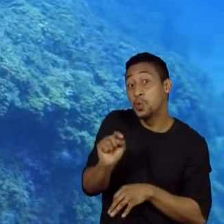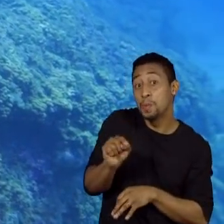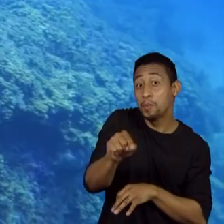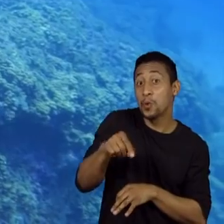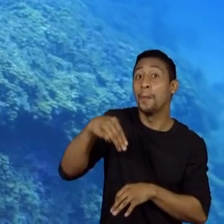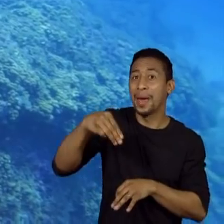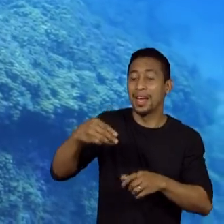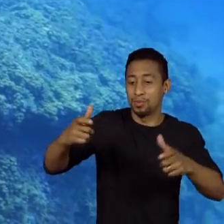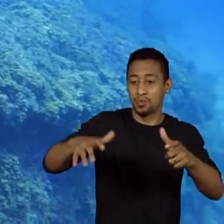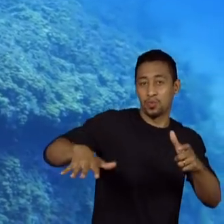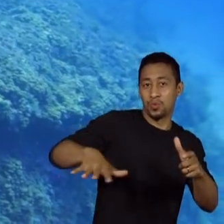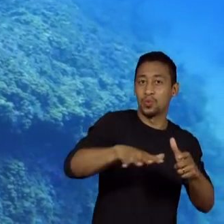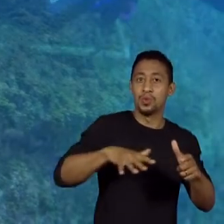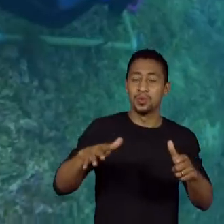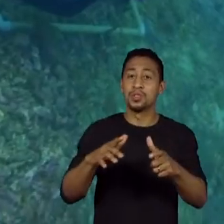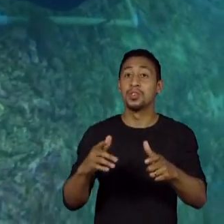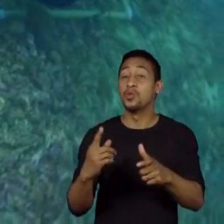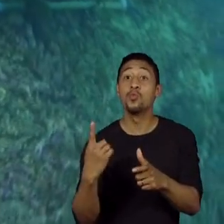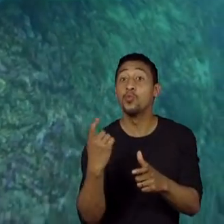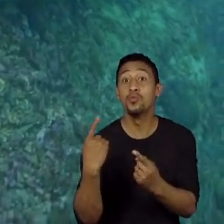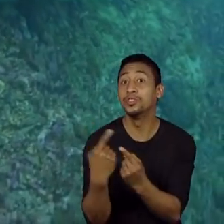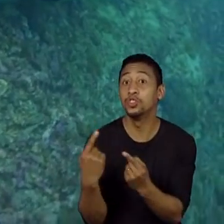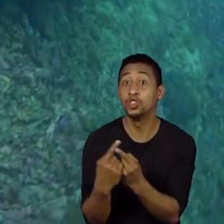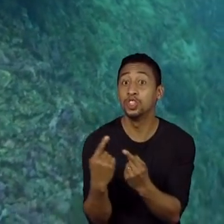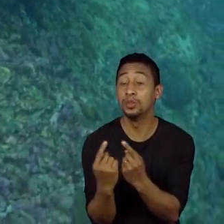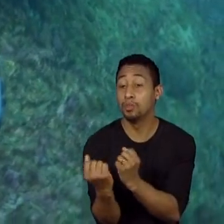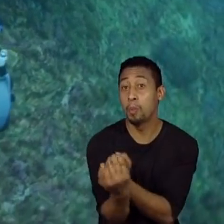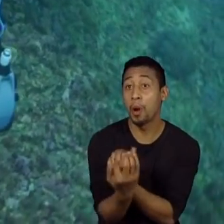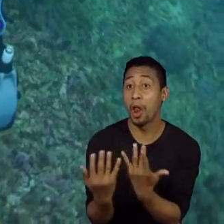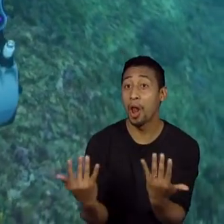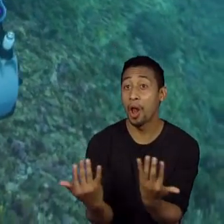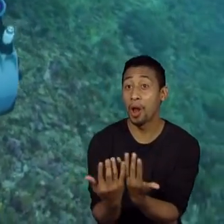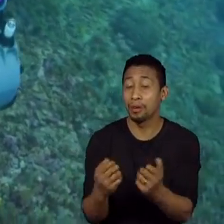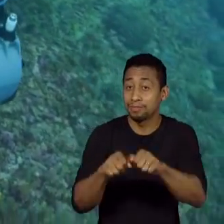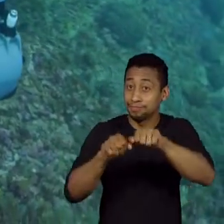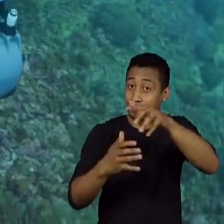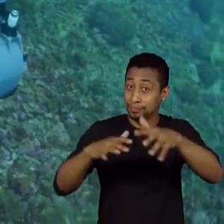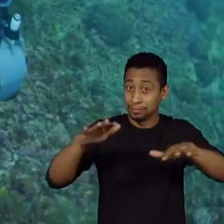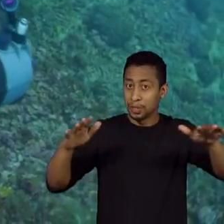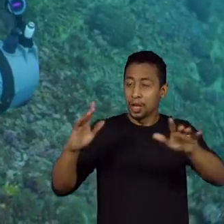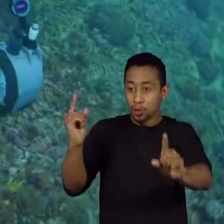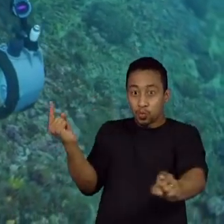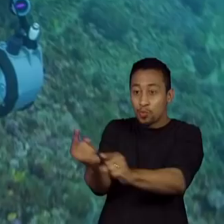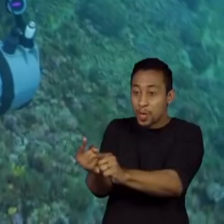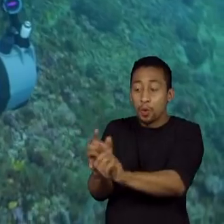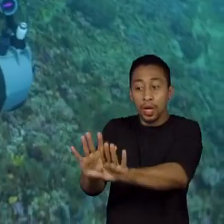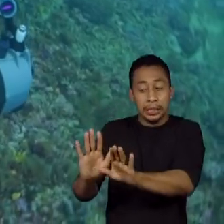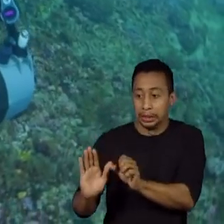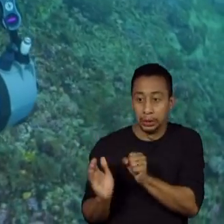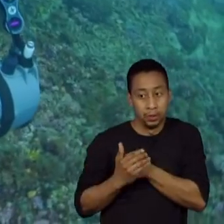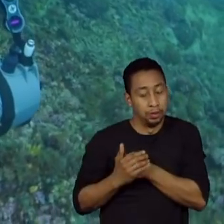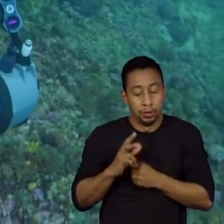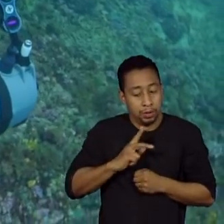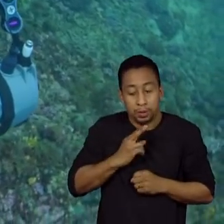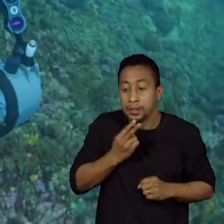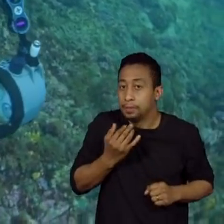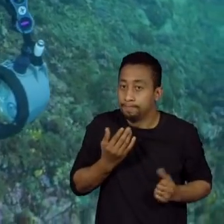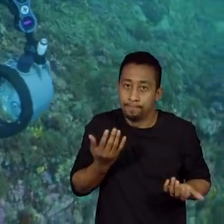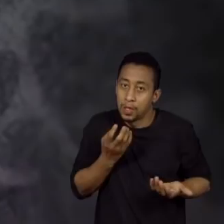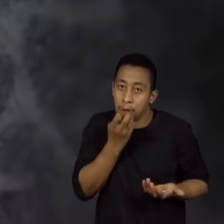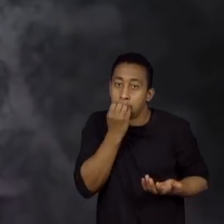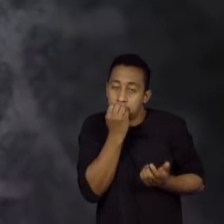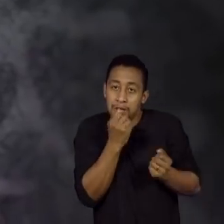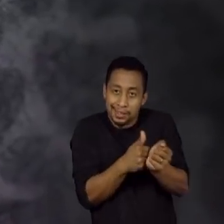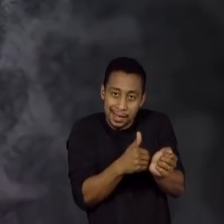única espécie de coral. A descoberta foi mantida em sigilo até o mapeamento detalhado